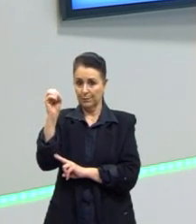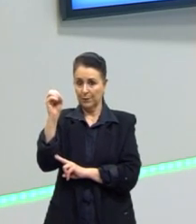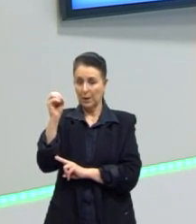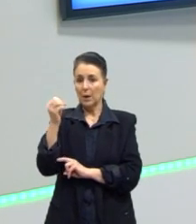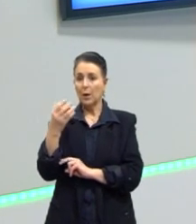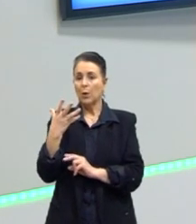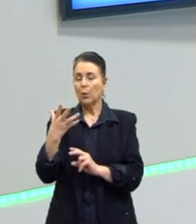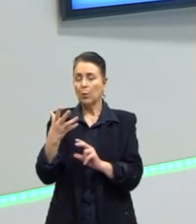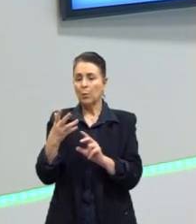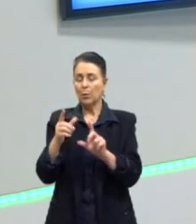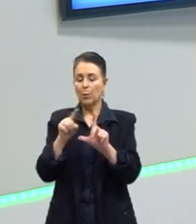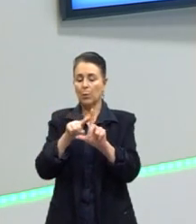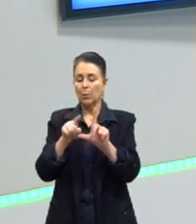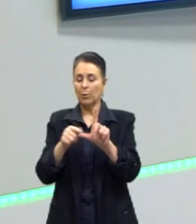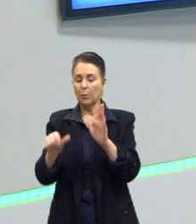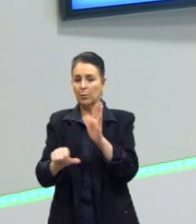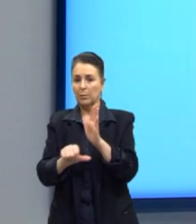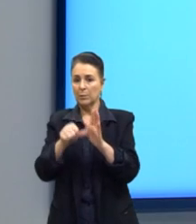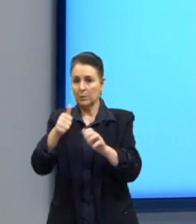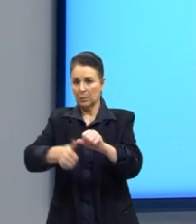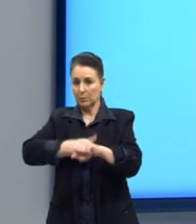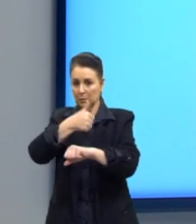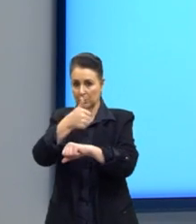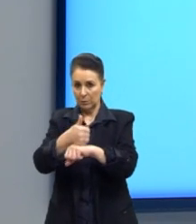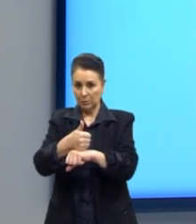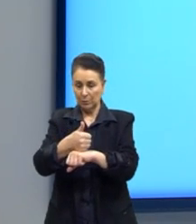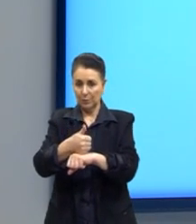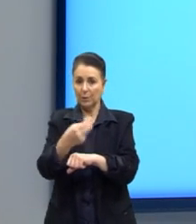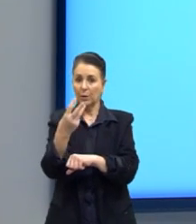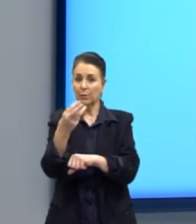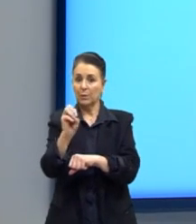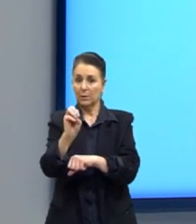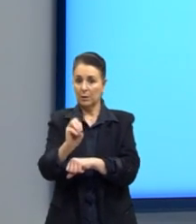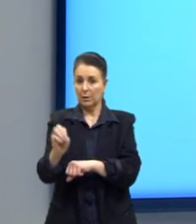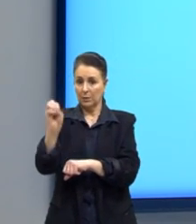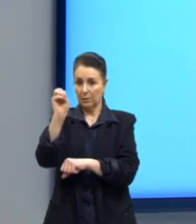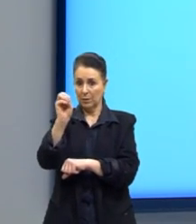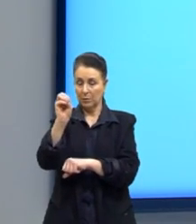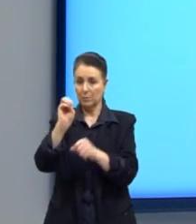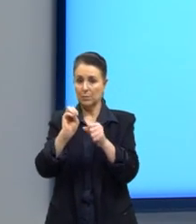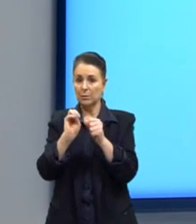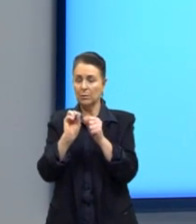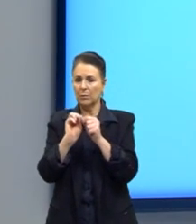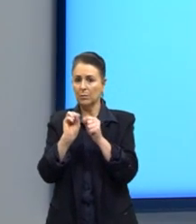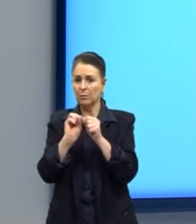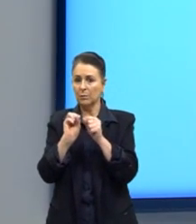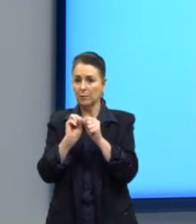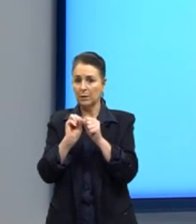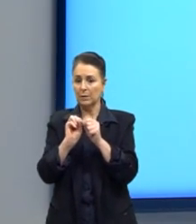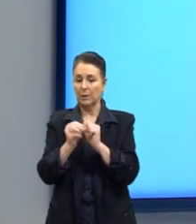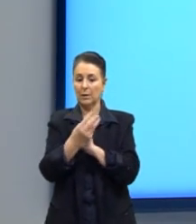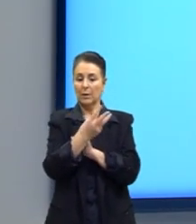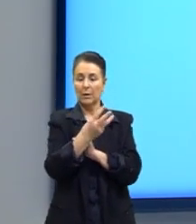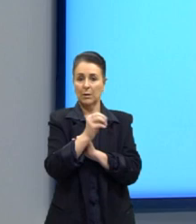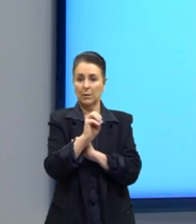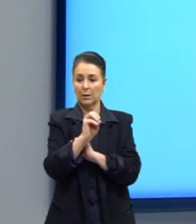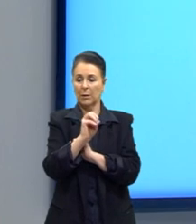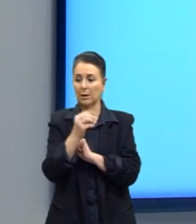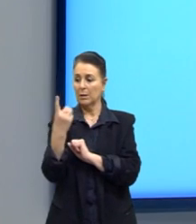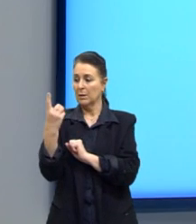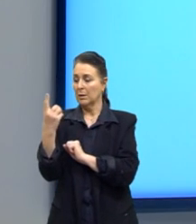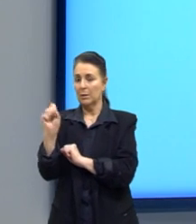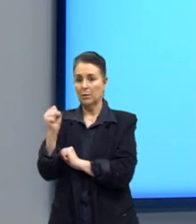aqui o primeiro ângulo que nós vamos substituir seria o 30 graus eu posso fazer uma relação de 30 para